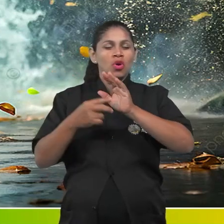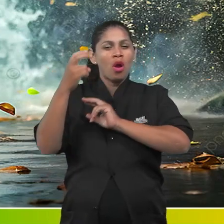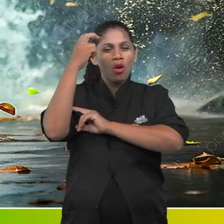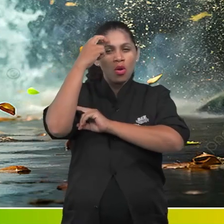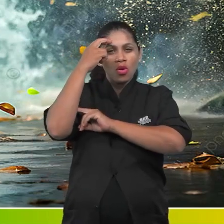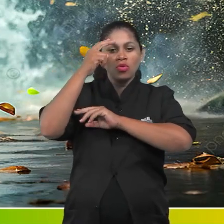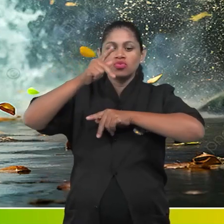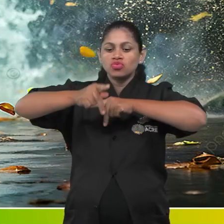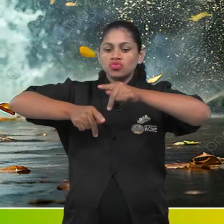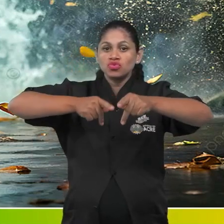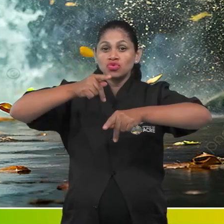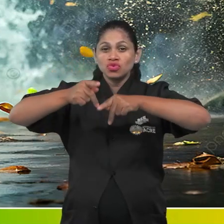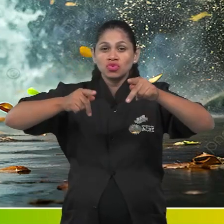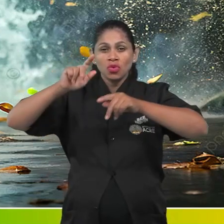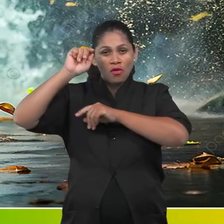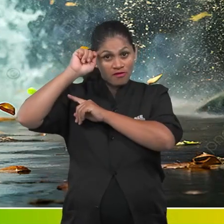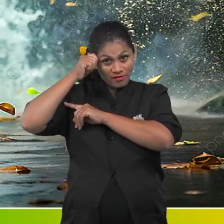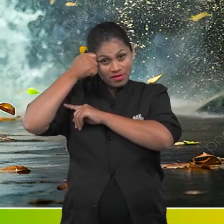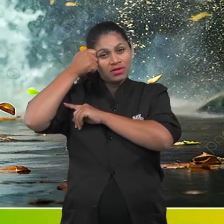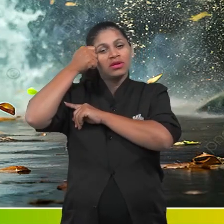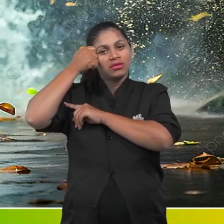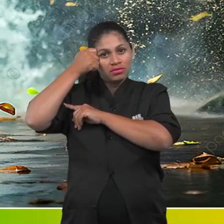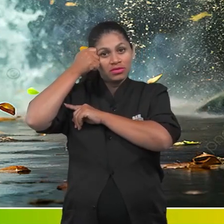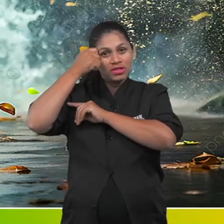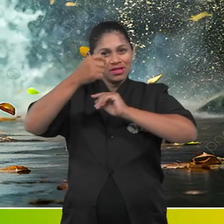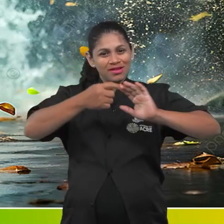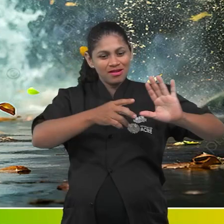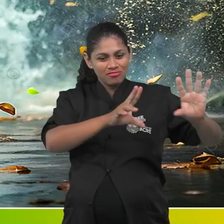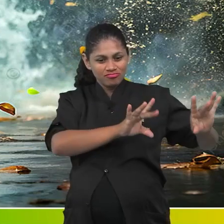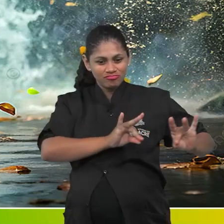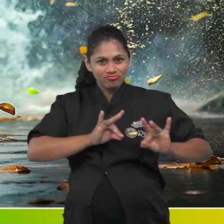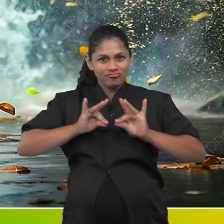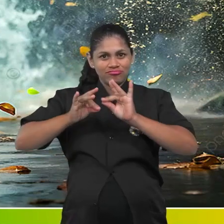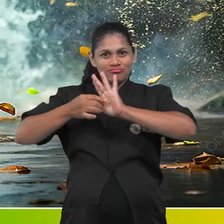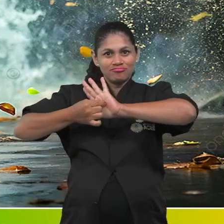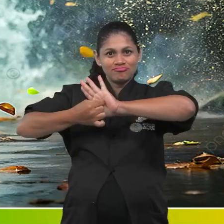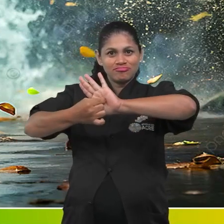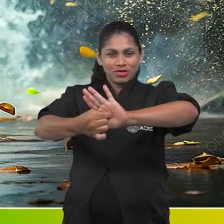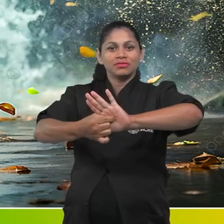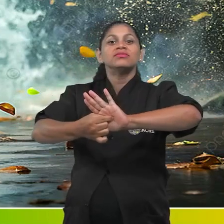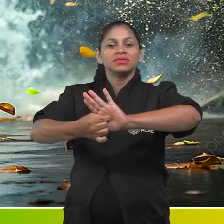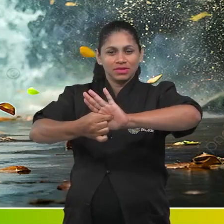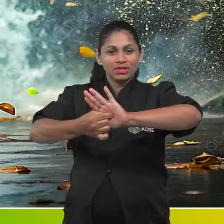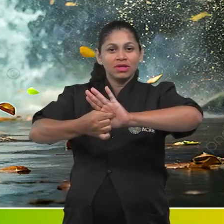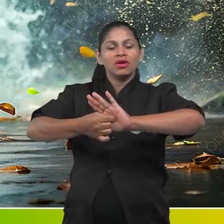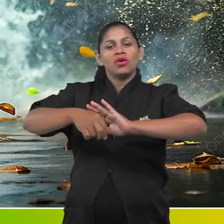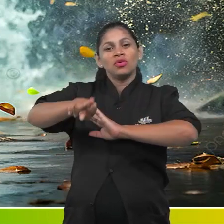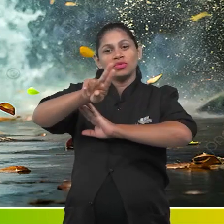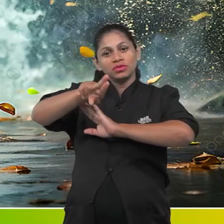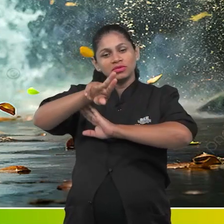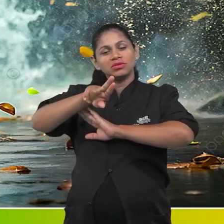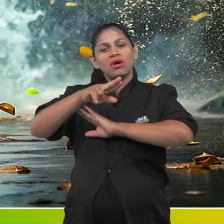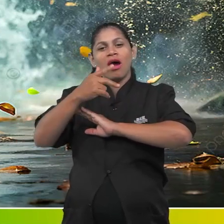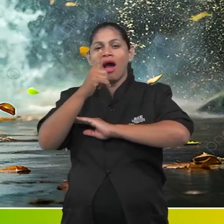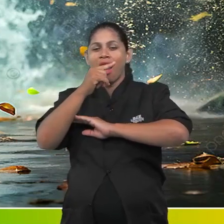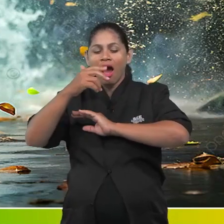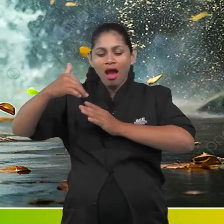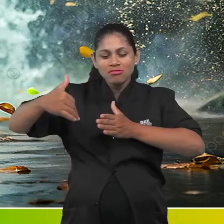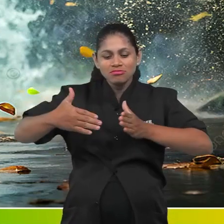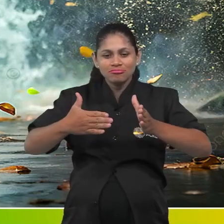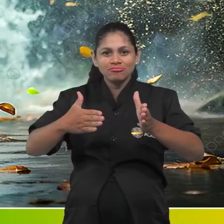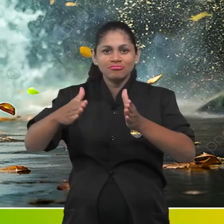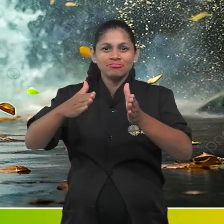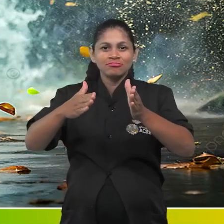essa relação com a natureza. Utilizar a floresta, as águas, para inspirar a sua arte,